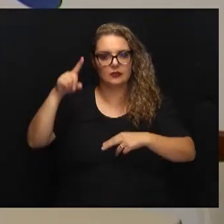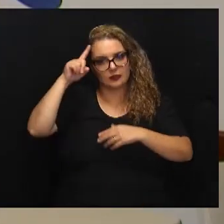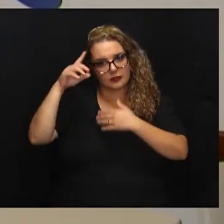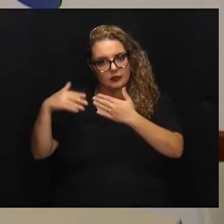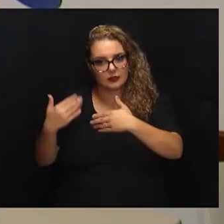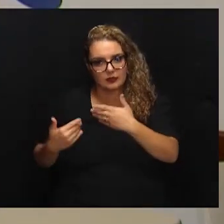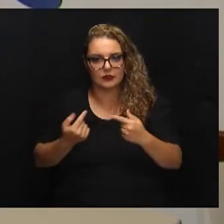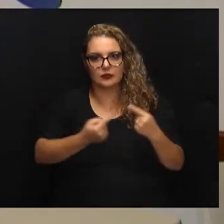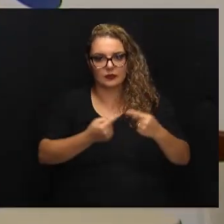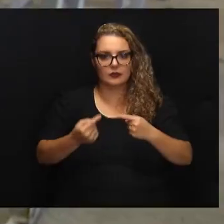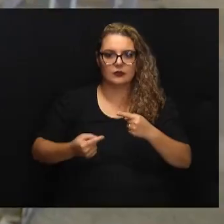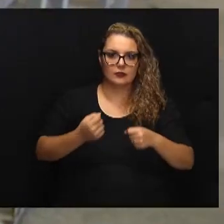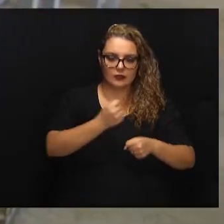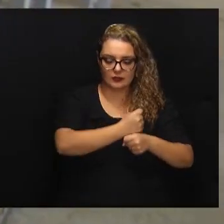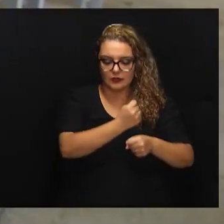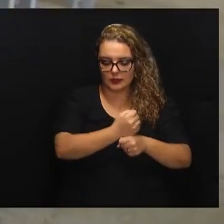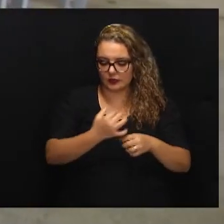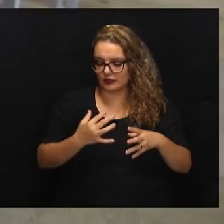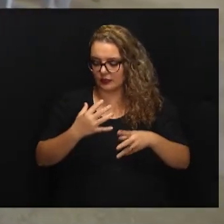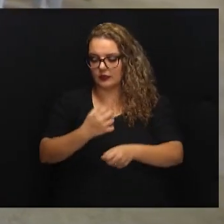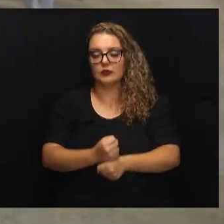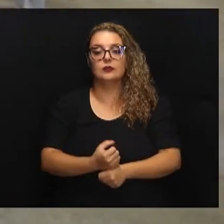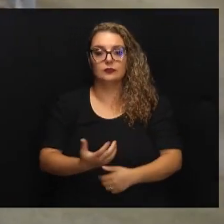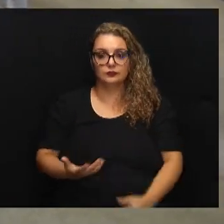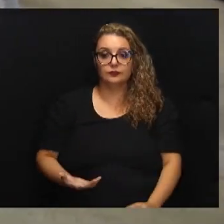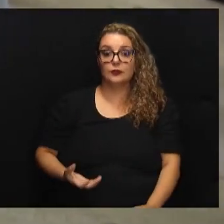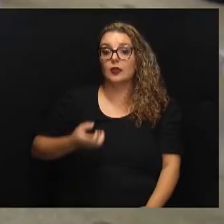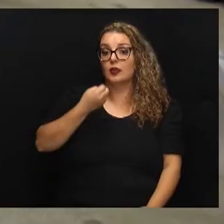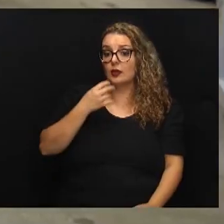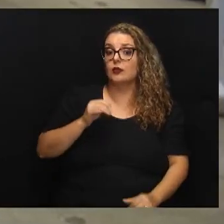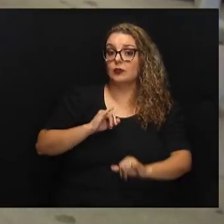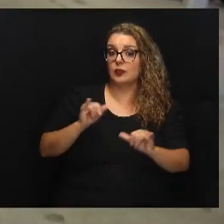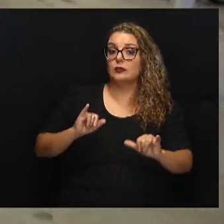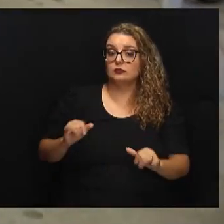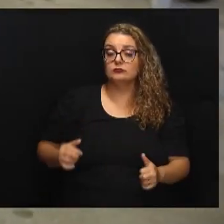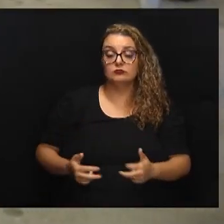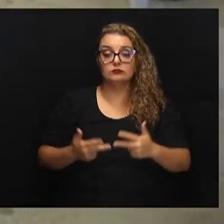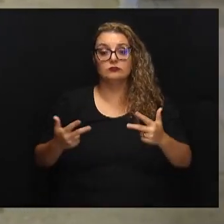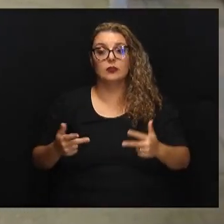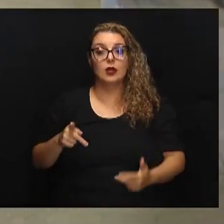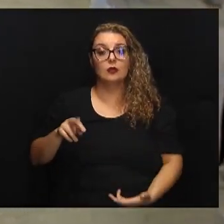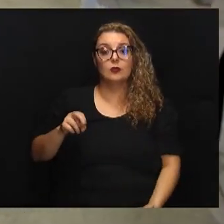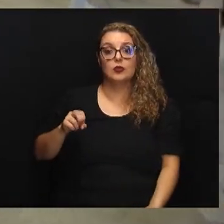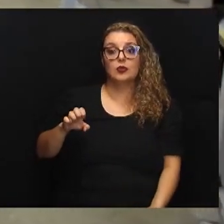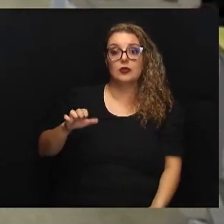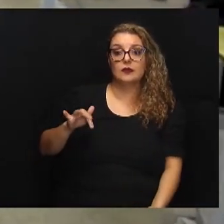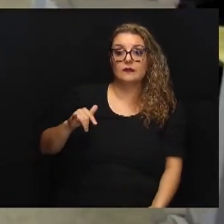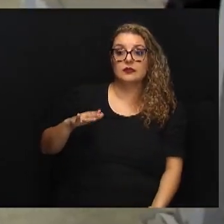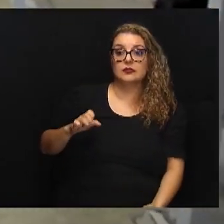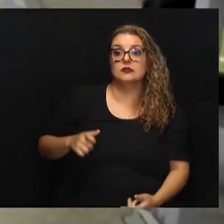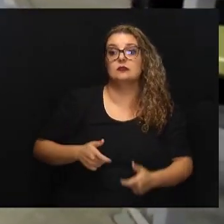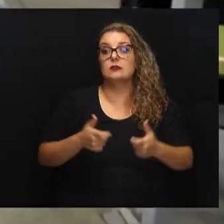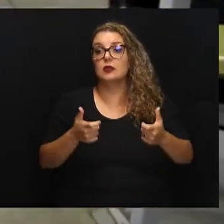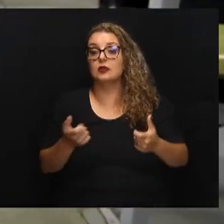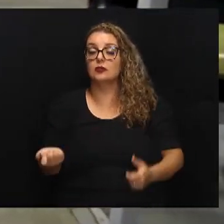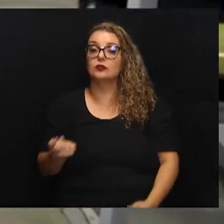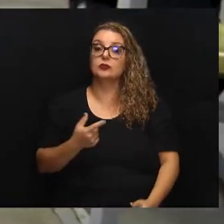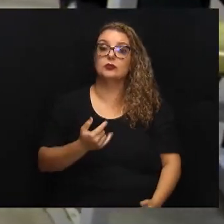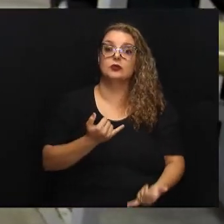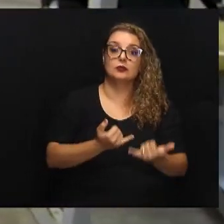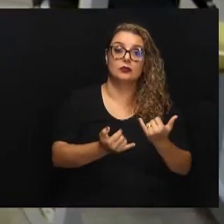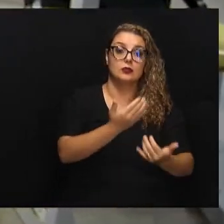pensando e debatendo o ano todo. A boa notícia é que a proeficiência média na redação foi maior que a média obtida